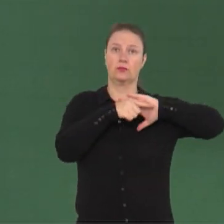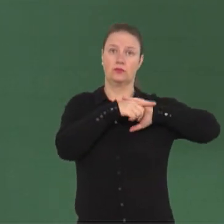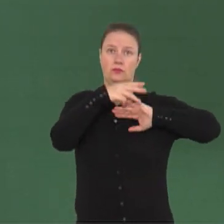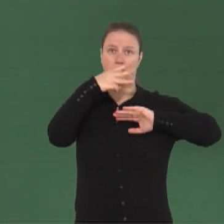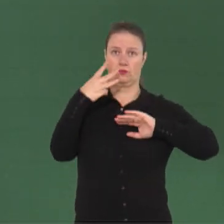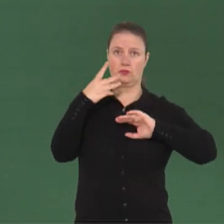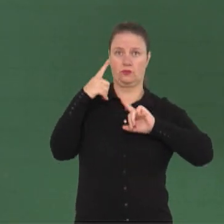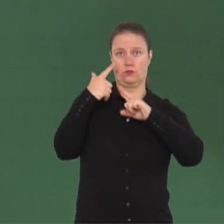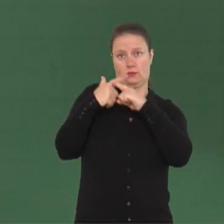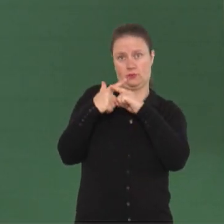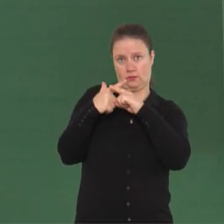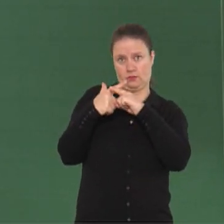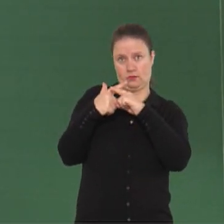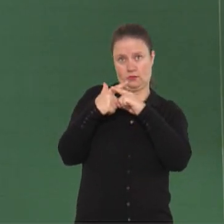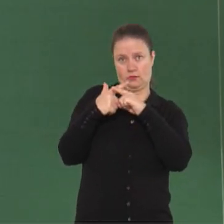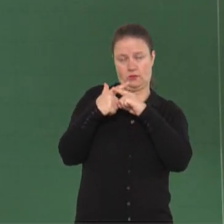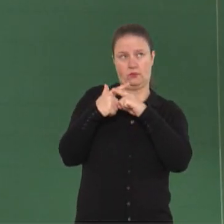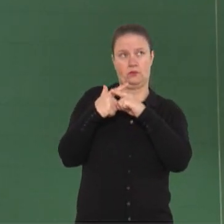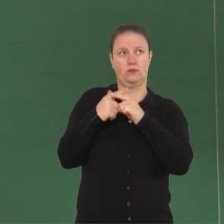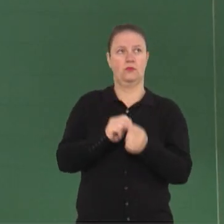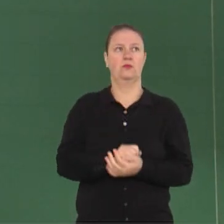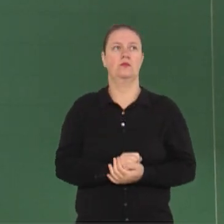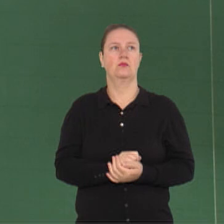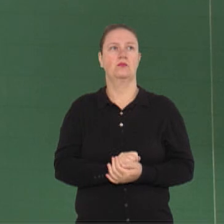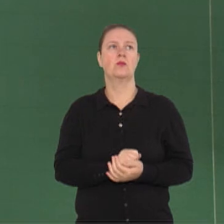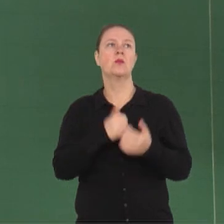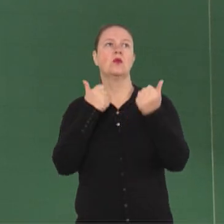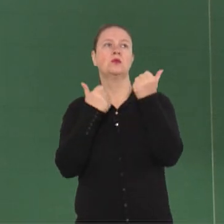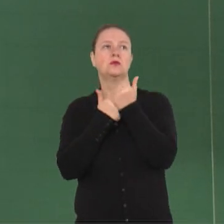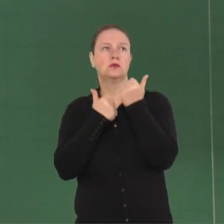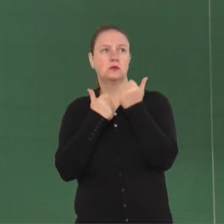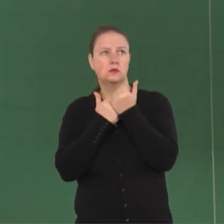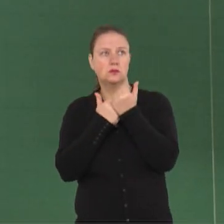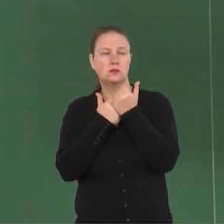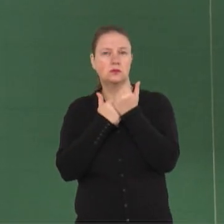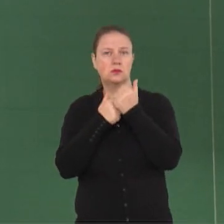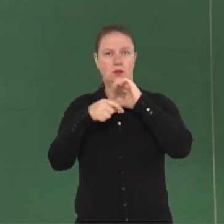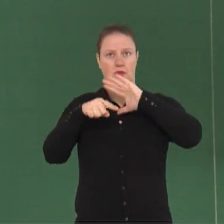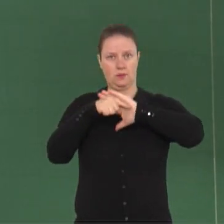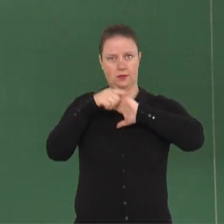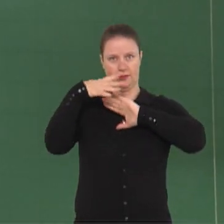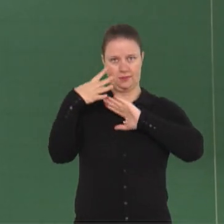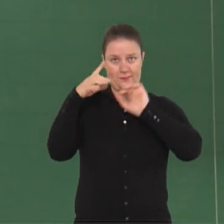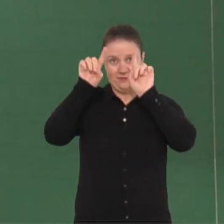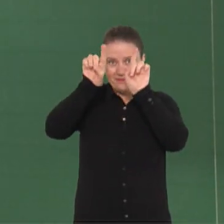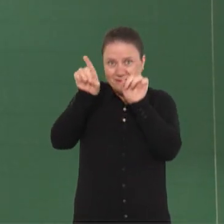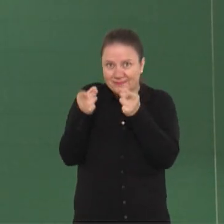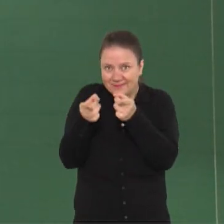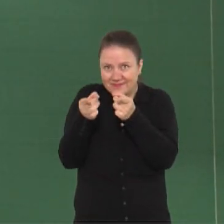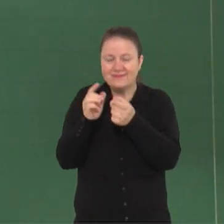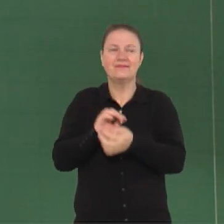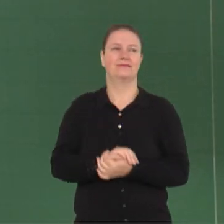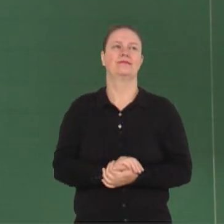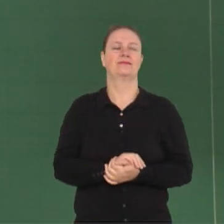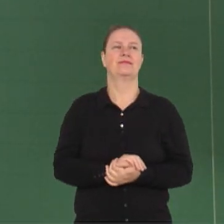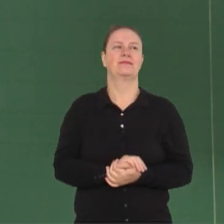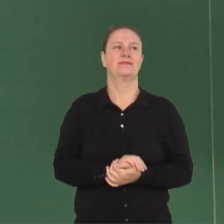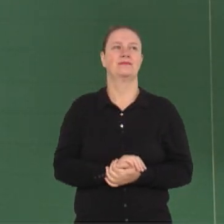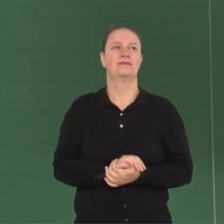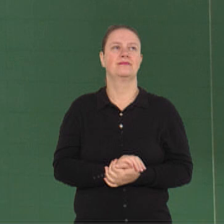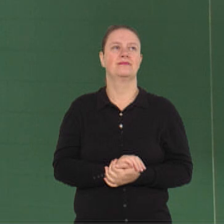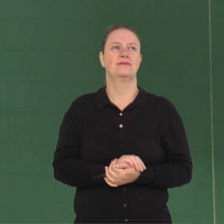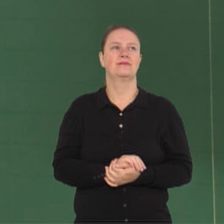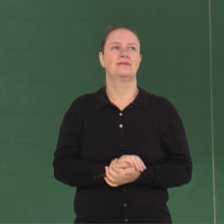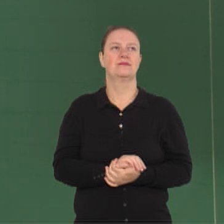vezes x ao quadrado. No lugar do x, o menos 4 permanece o quadrado.